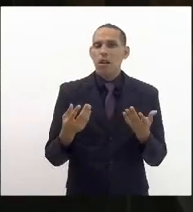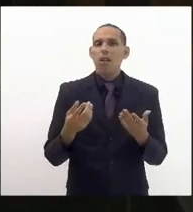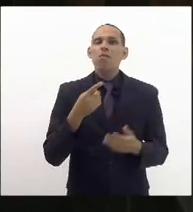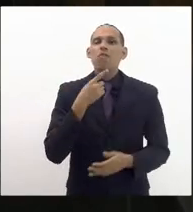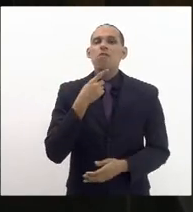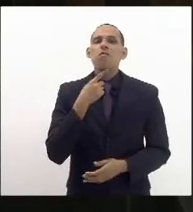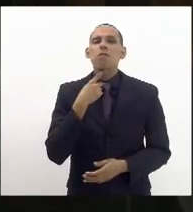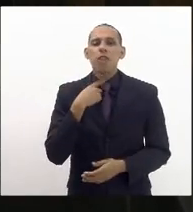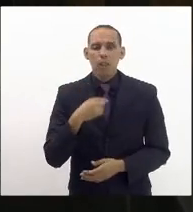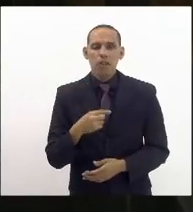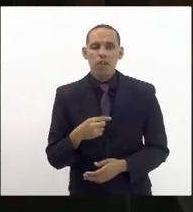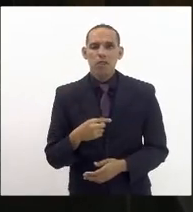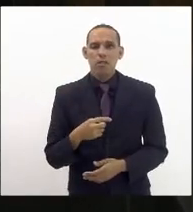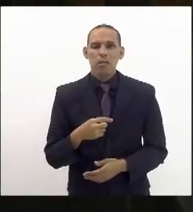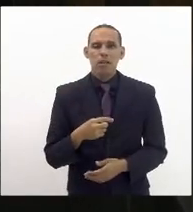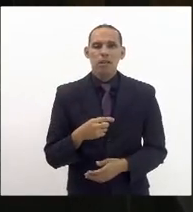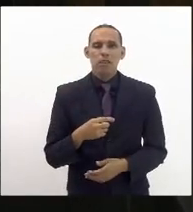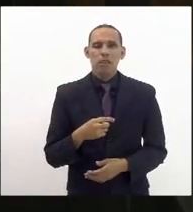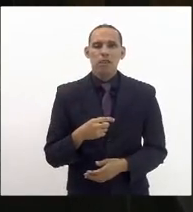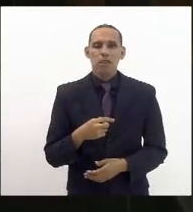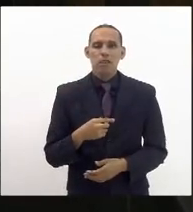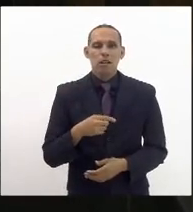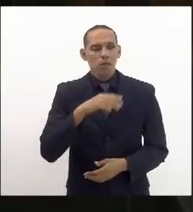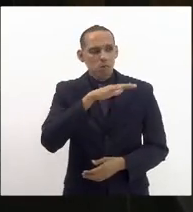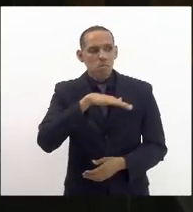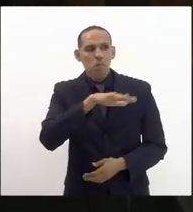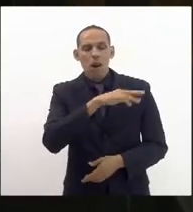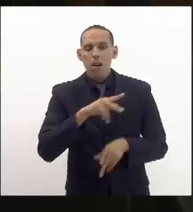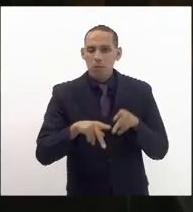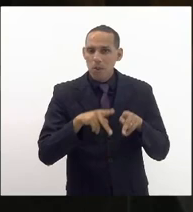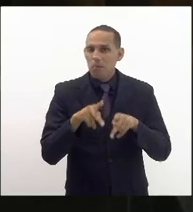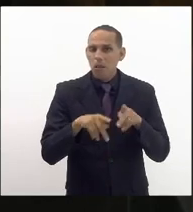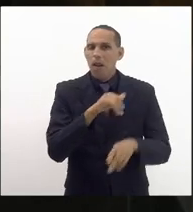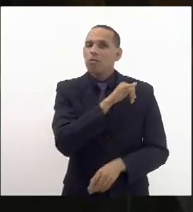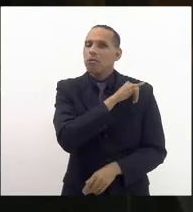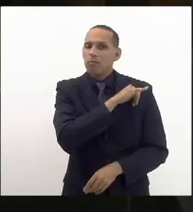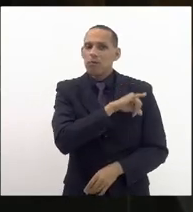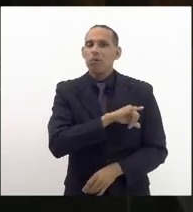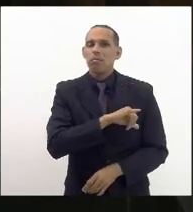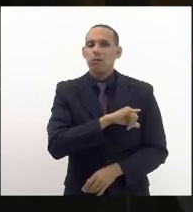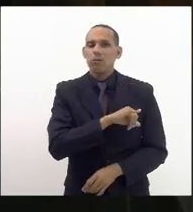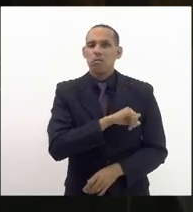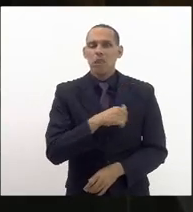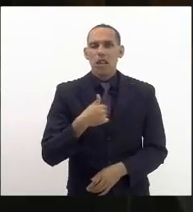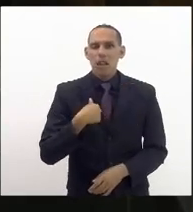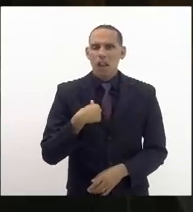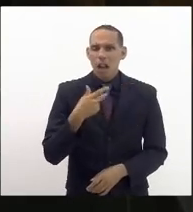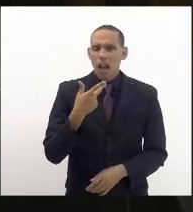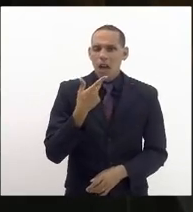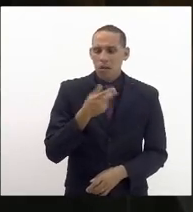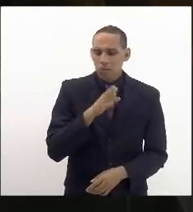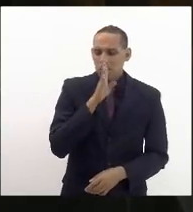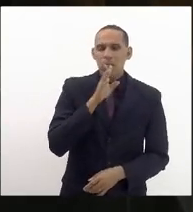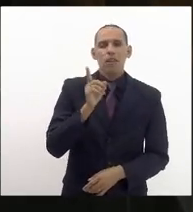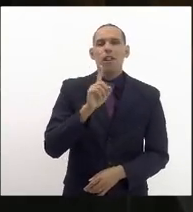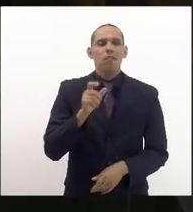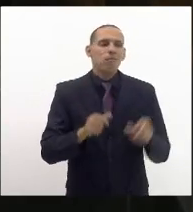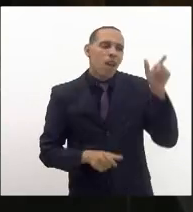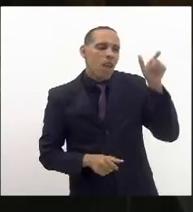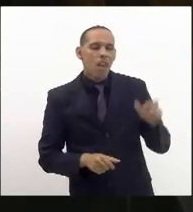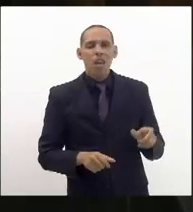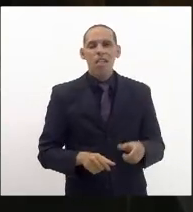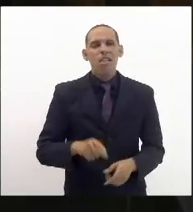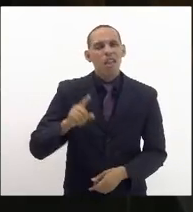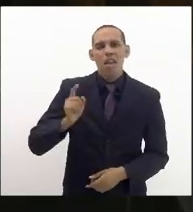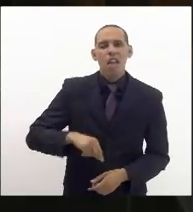vontade de parte considerável da população fluminense e não tenho papas na língua. É um moleque esse